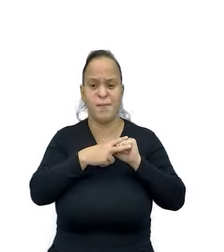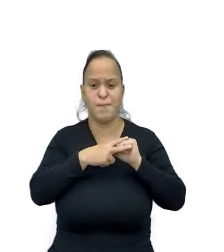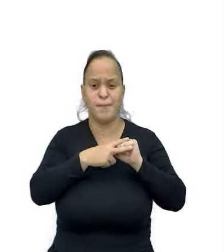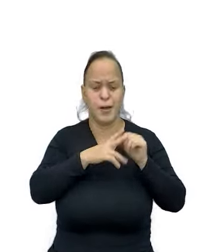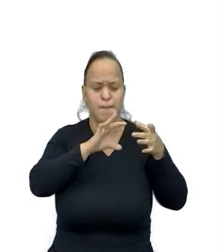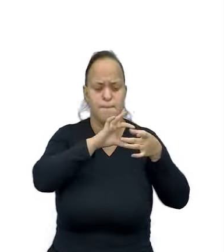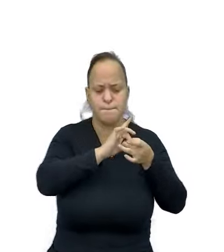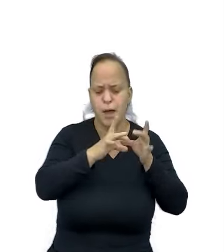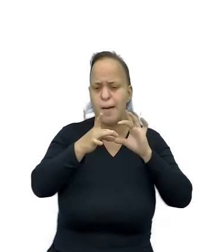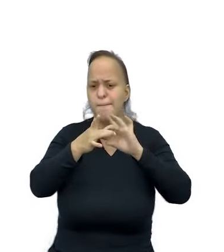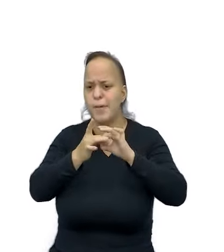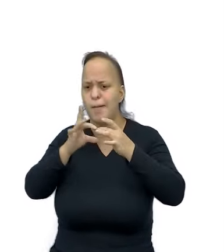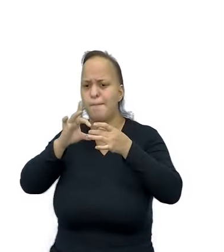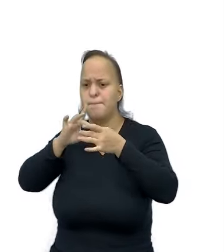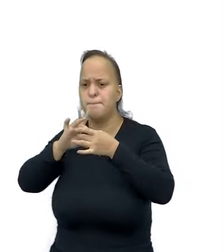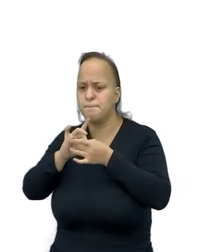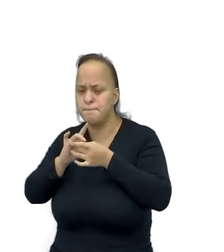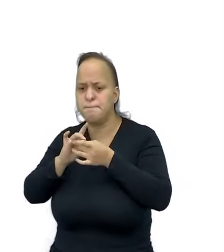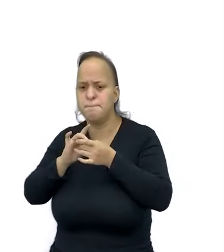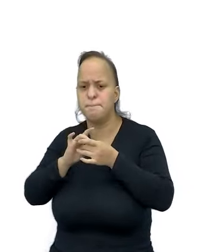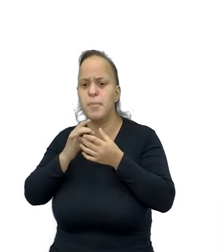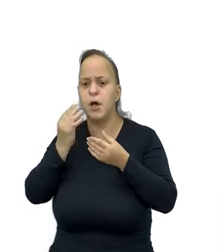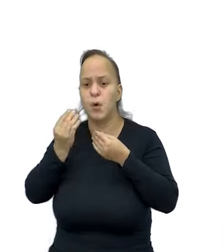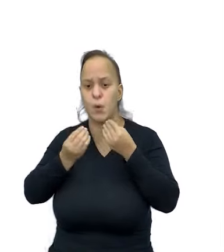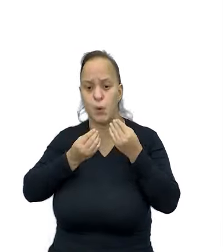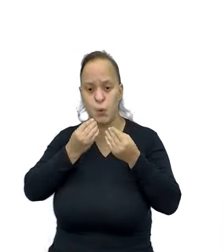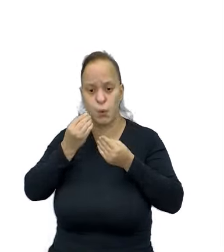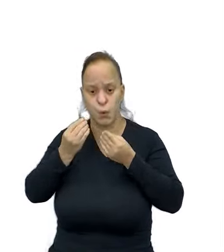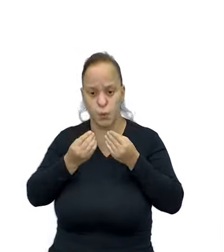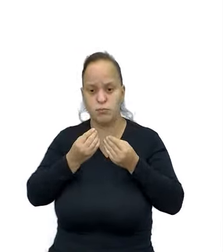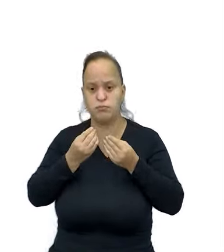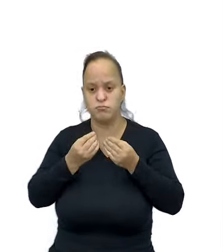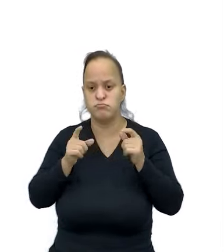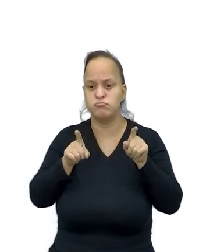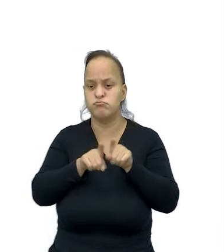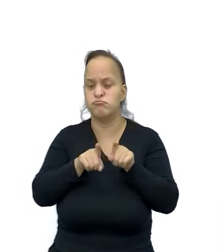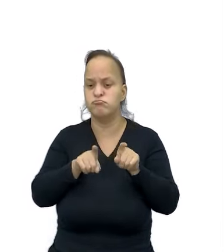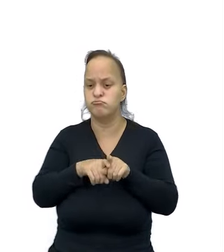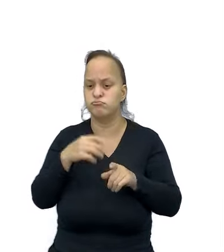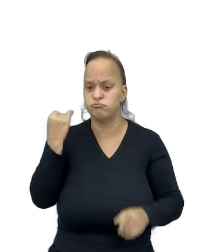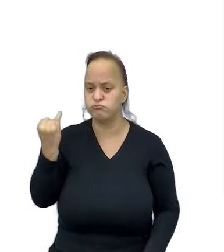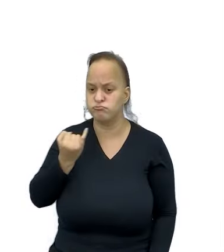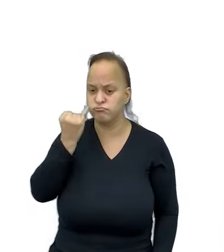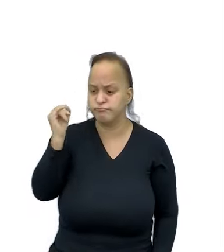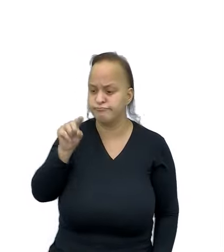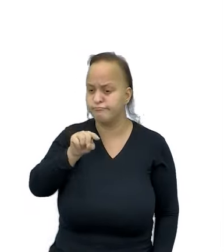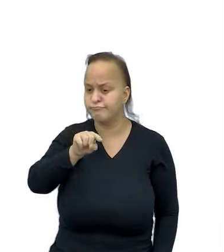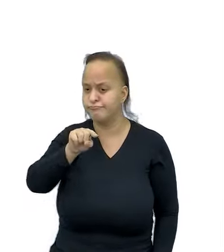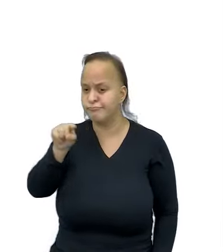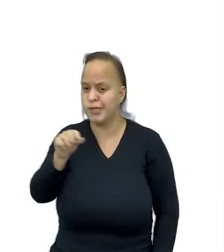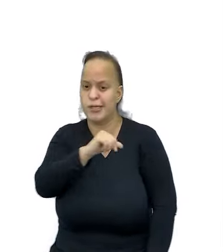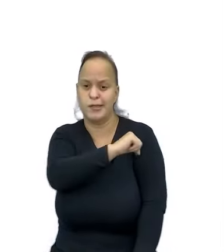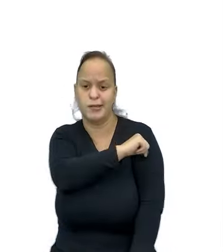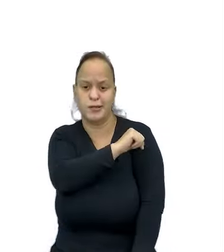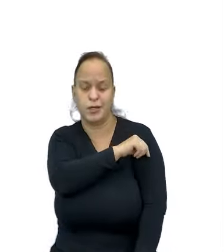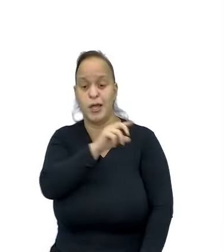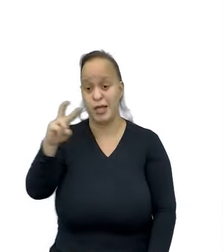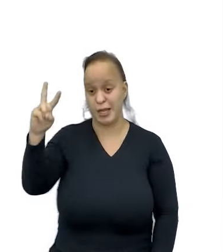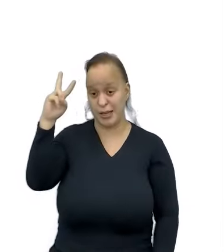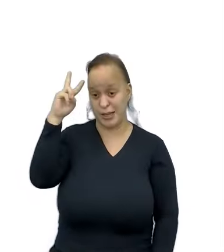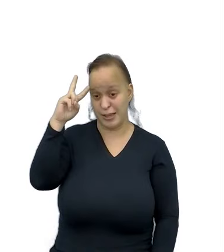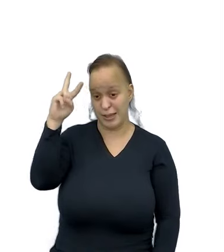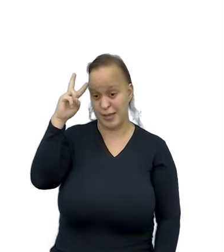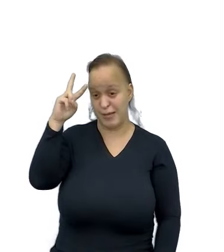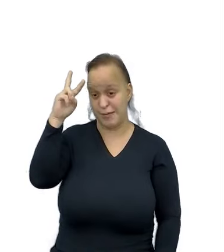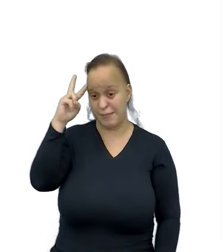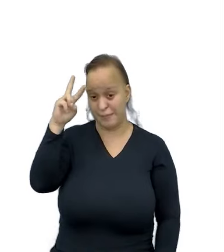sentidos desses verbos dentro do texto. É importante também a gente trazer aí para o nosso estudante, relembrar então a função aí